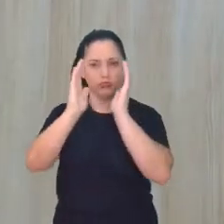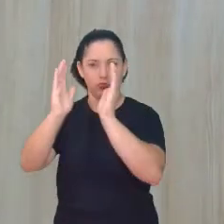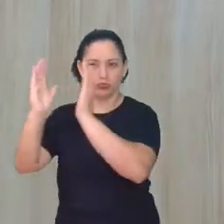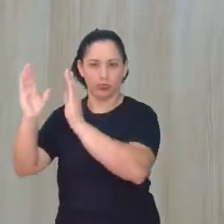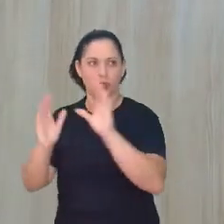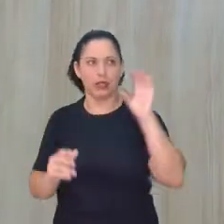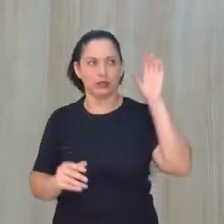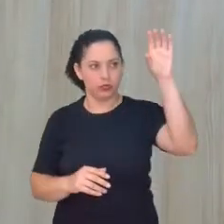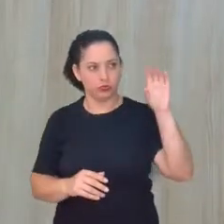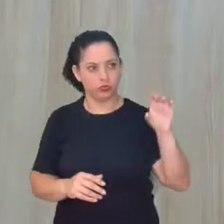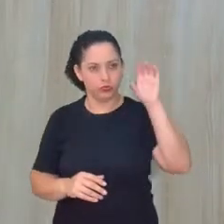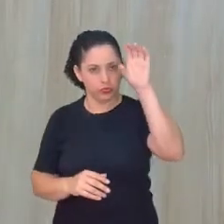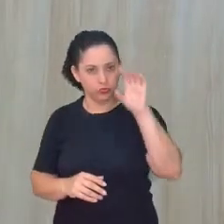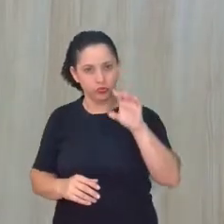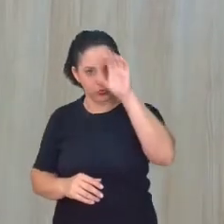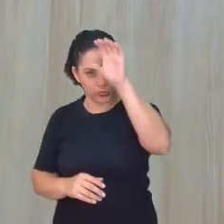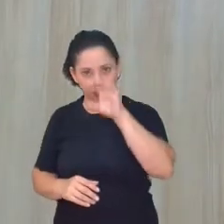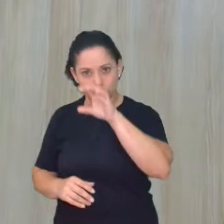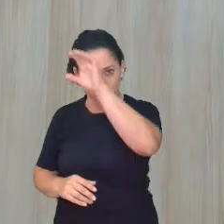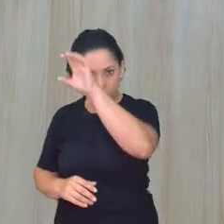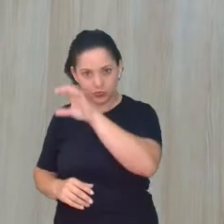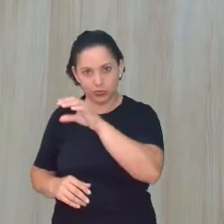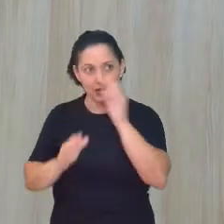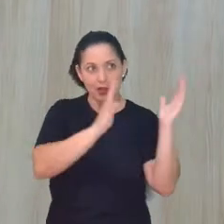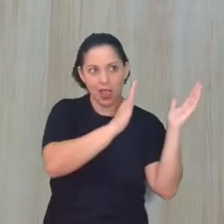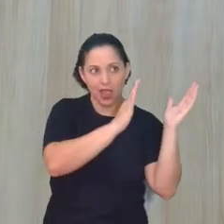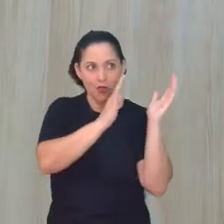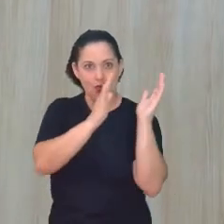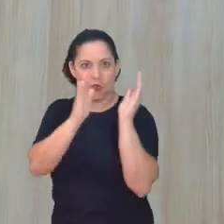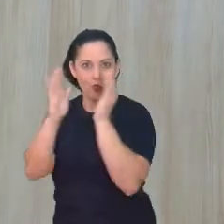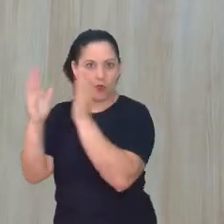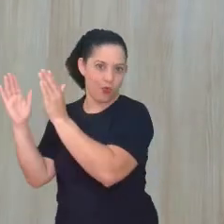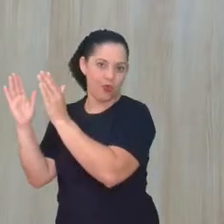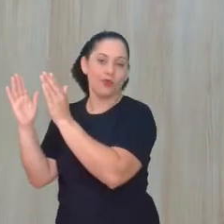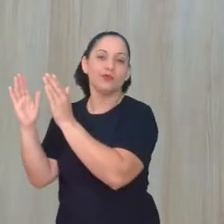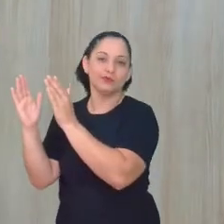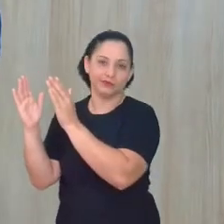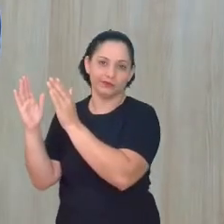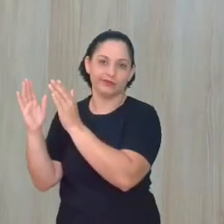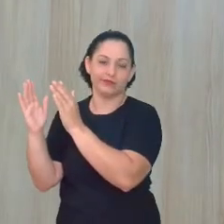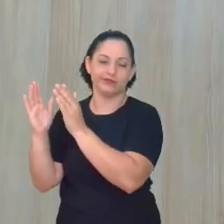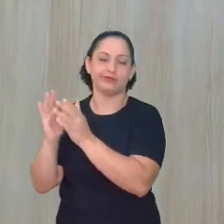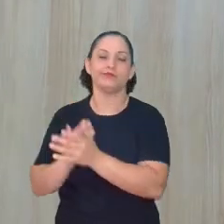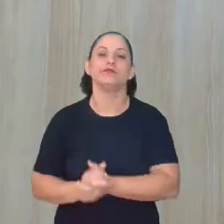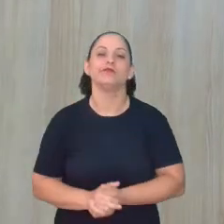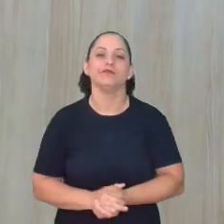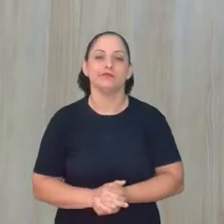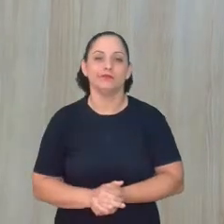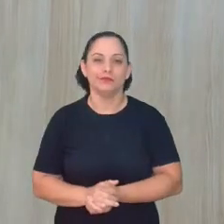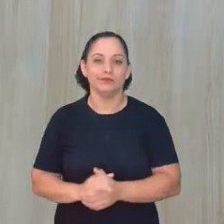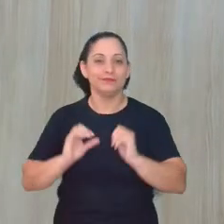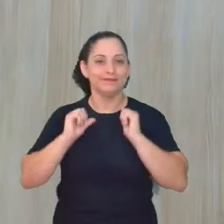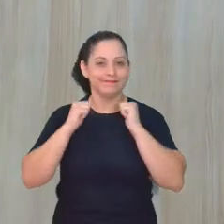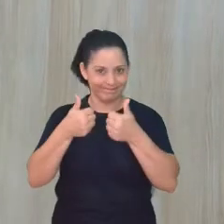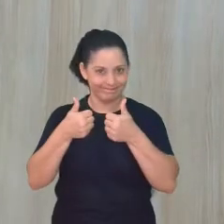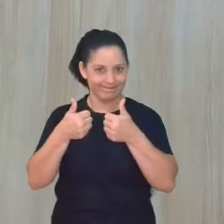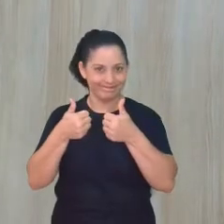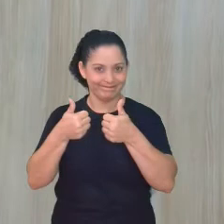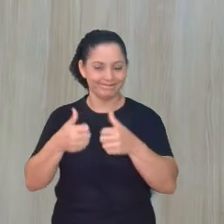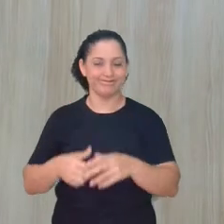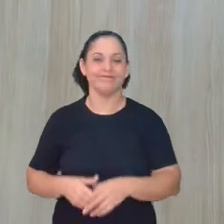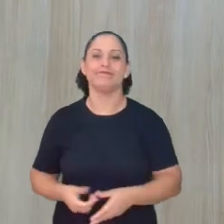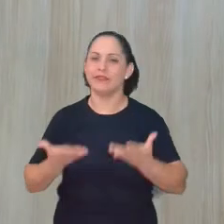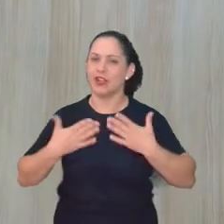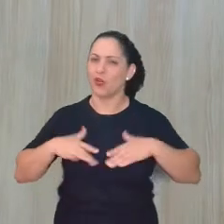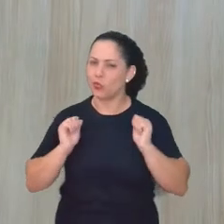eles sim estão aumentando aí de forma diretamente proporcional. Belezinha?